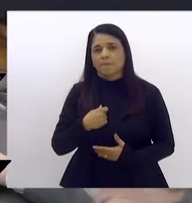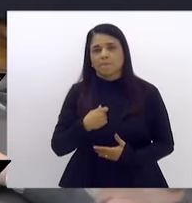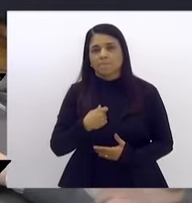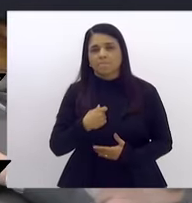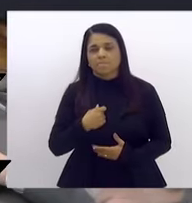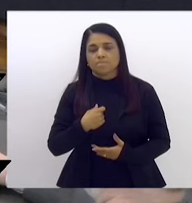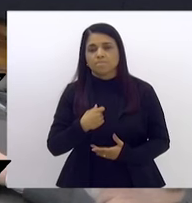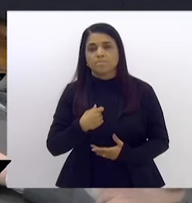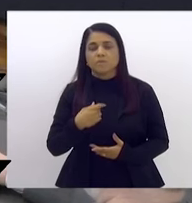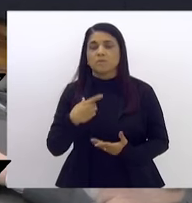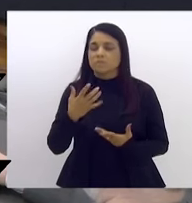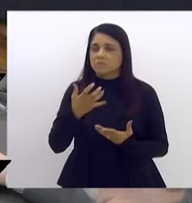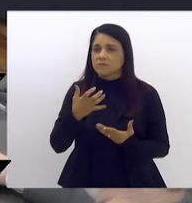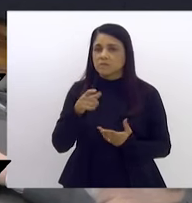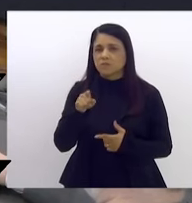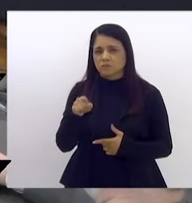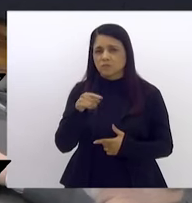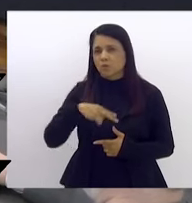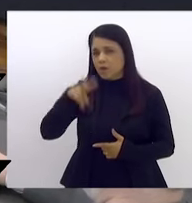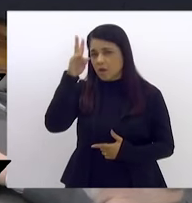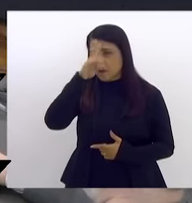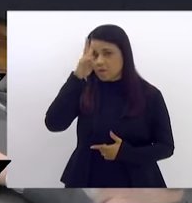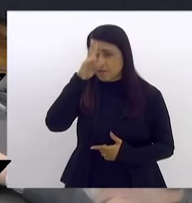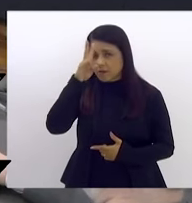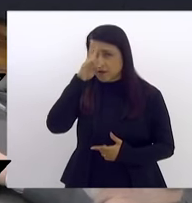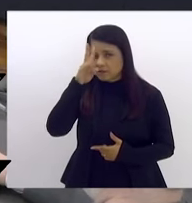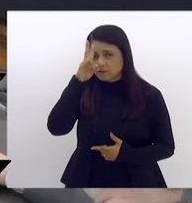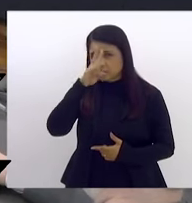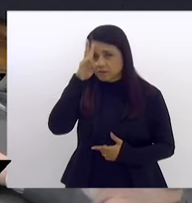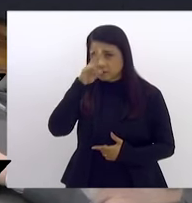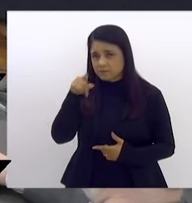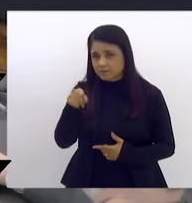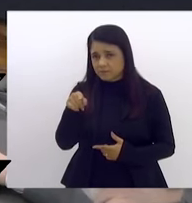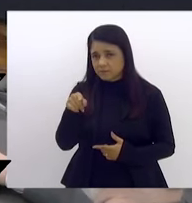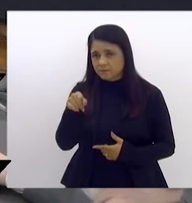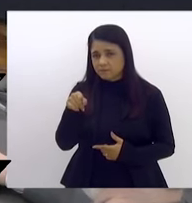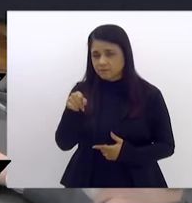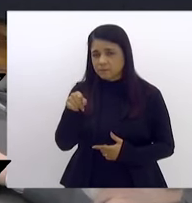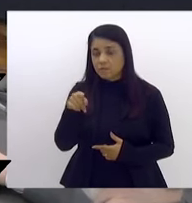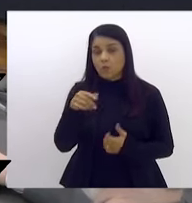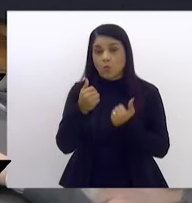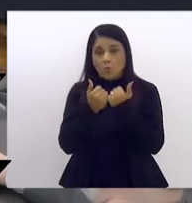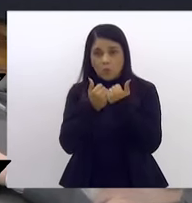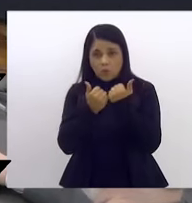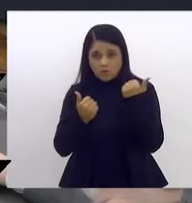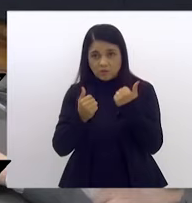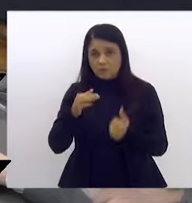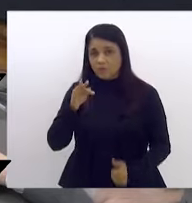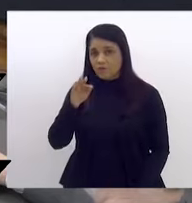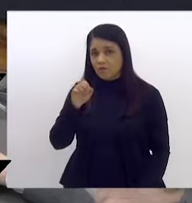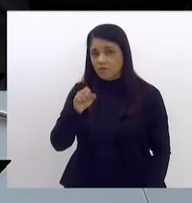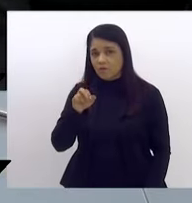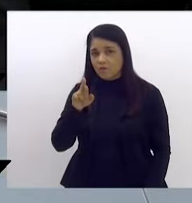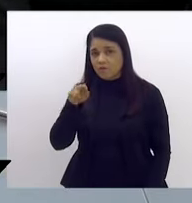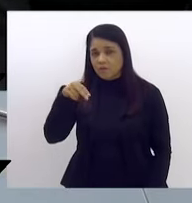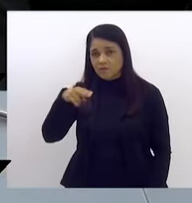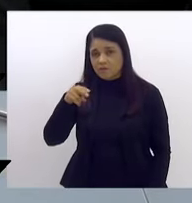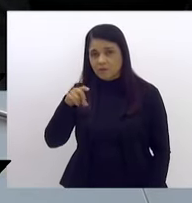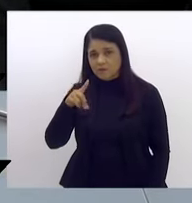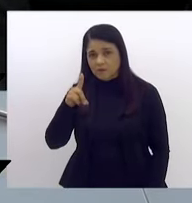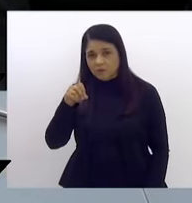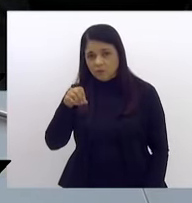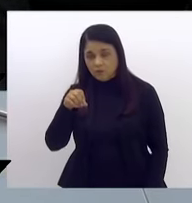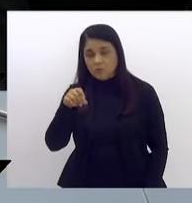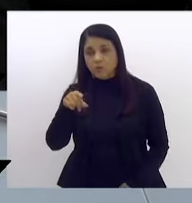eu queria que vossa excelência lembrasse ao seu assessor Dr Fernando Amorin pra